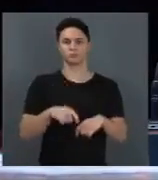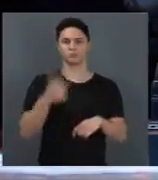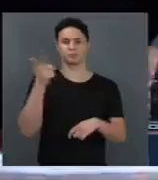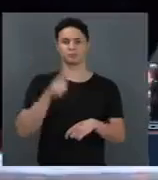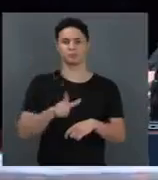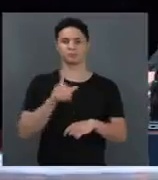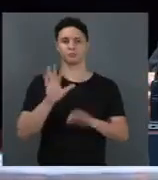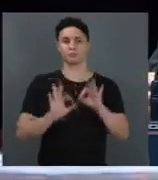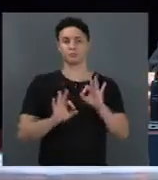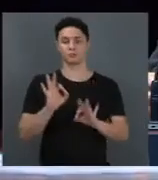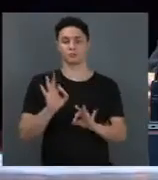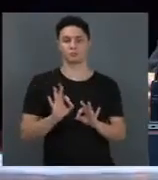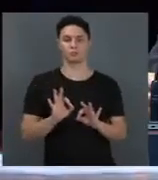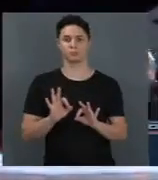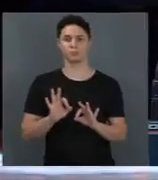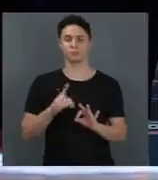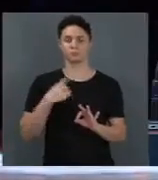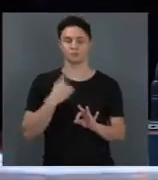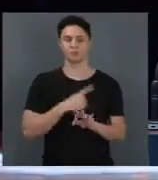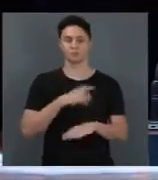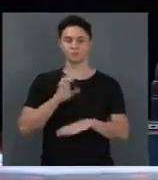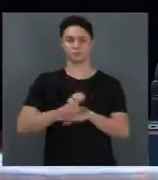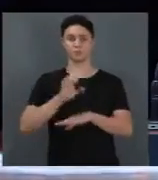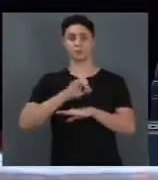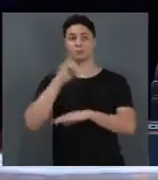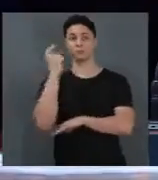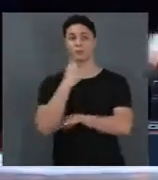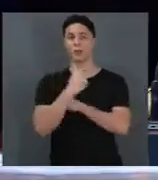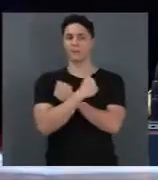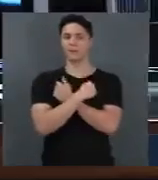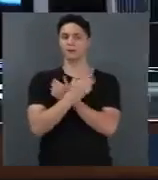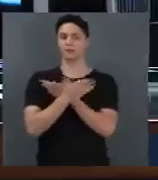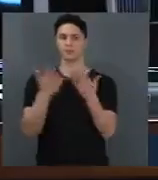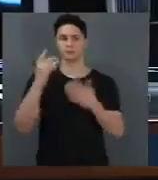esse querido estado do Rio Grande do Sul. Um abraço a todos vocês. Obrigado.